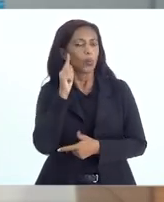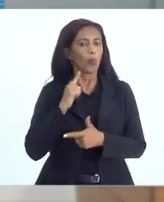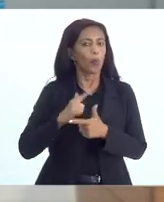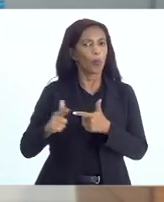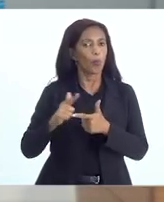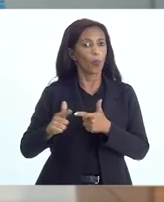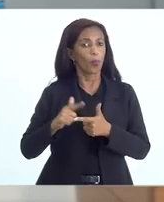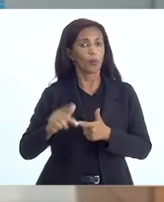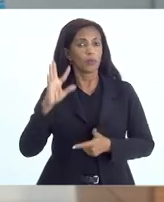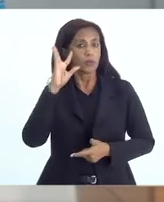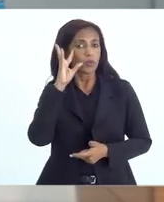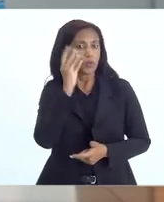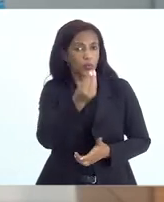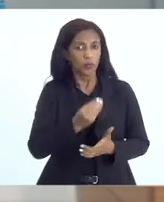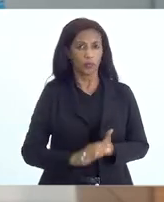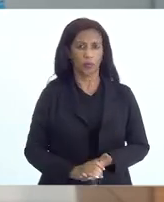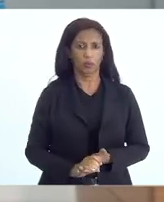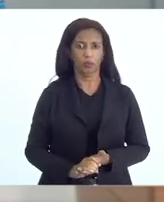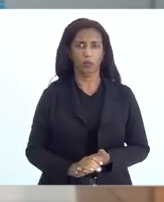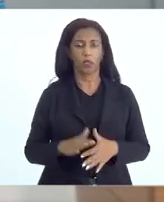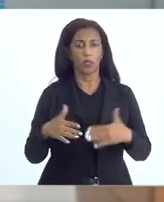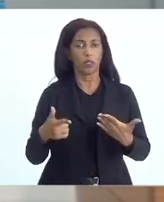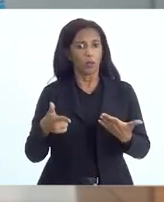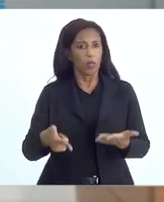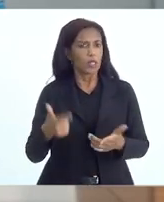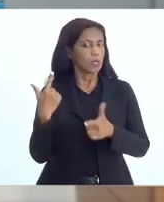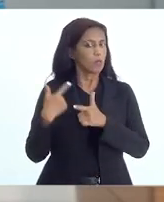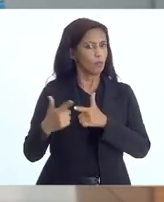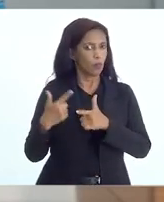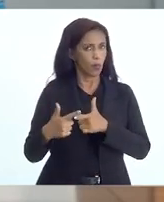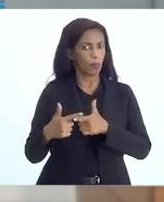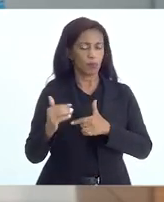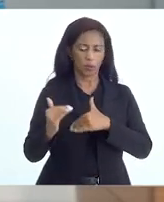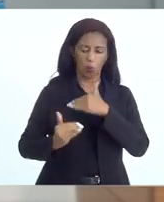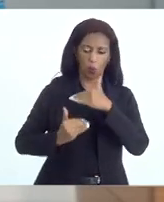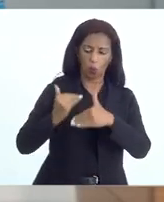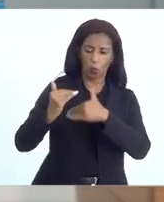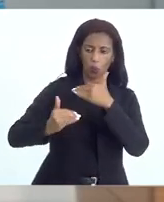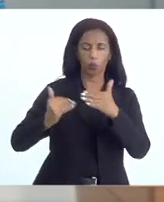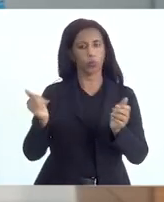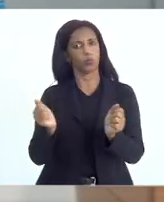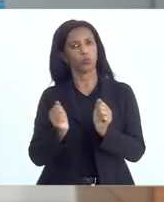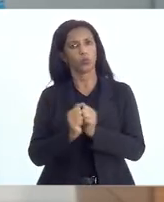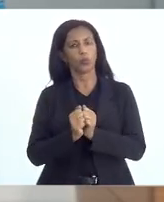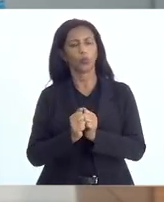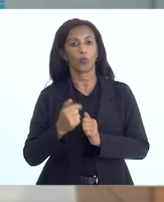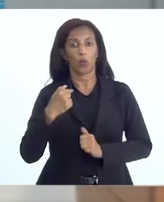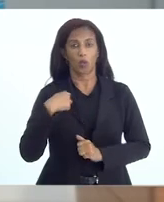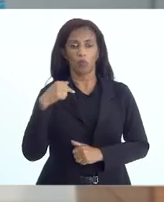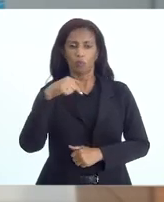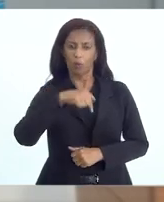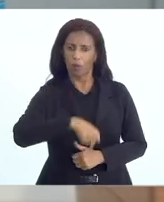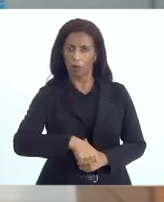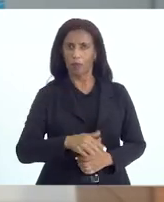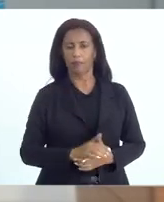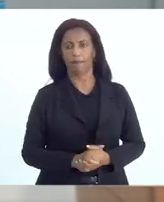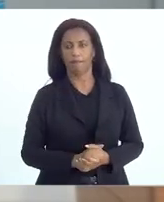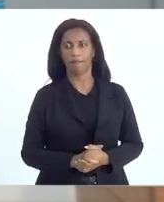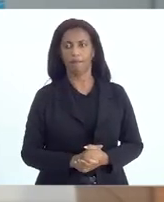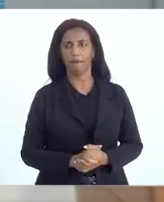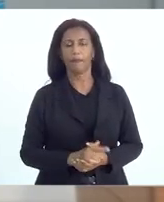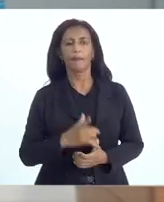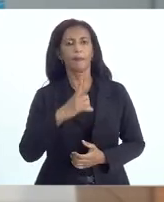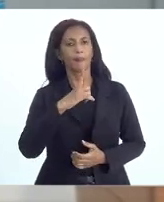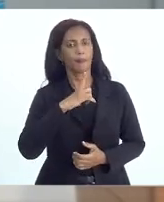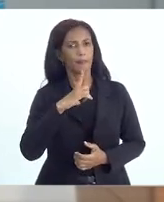esse problema seja resolvido Então esse problema Deputado nós temos que construir juntos eu estou aberto eu